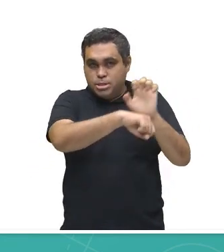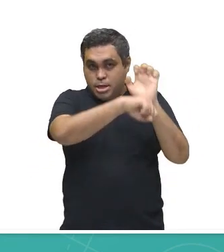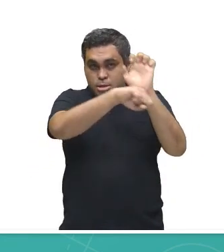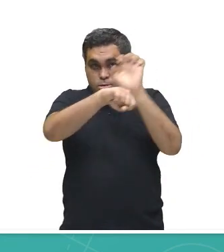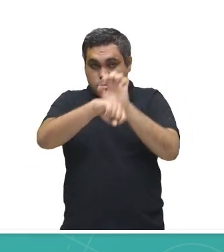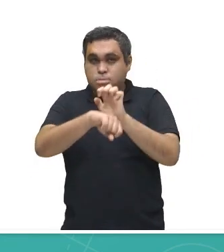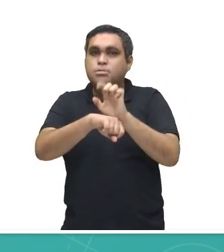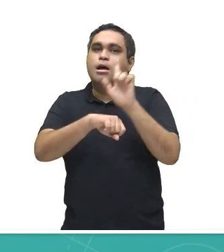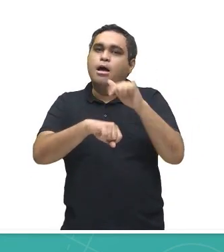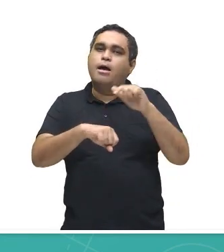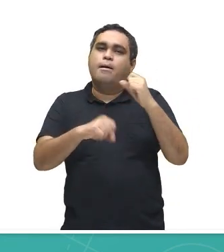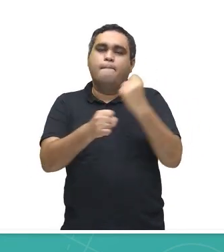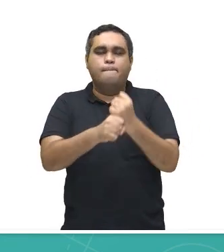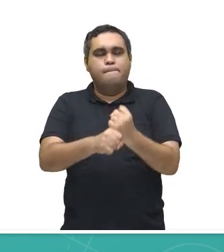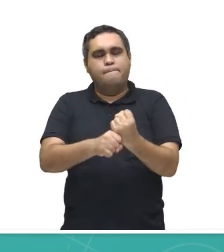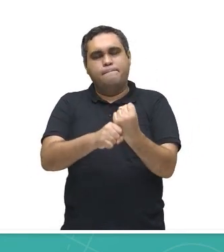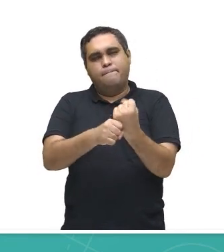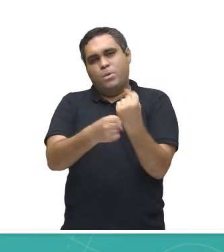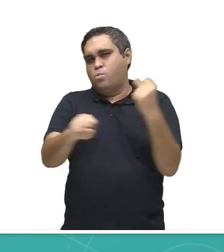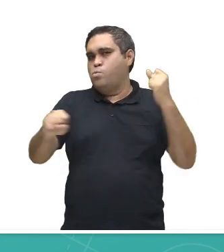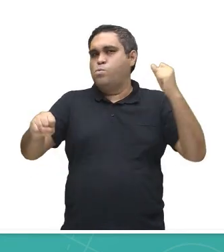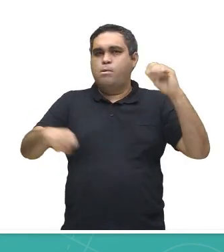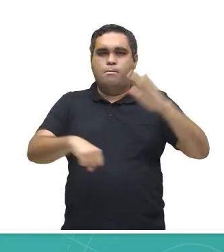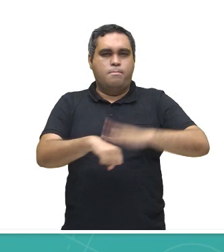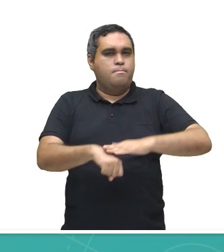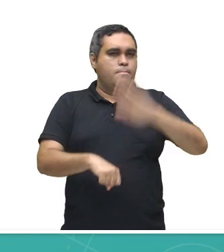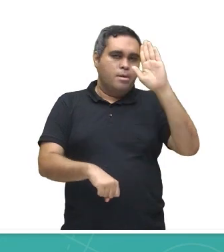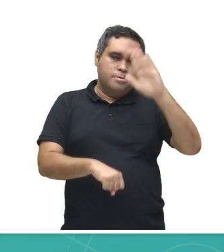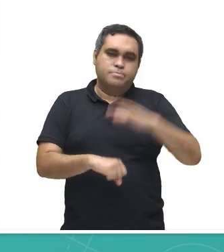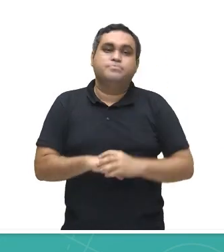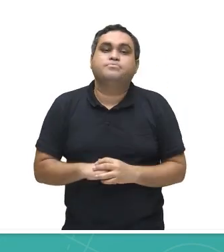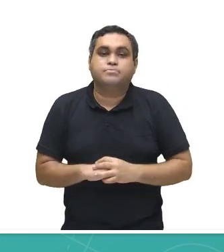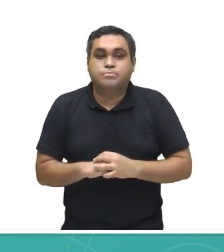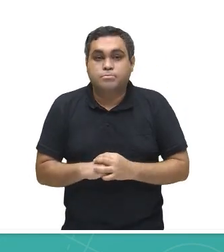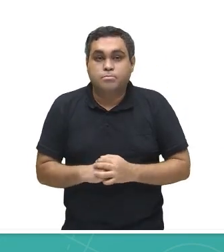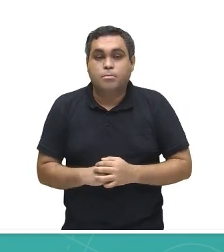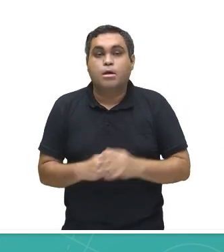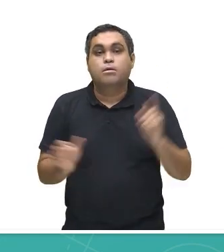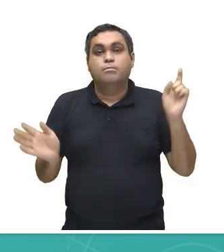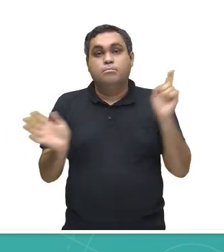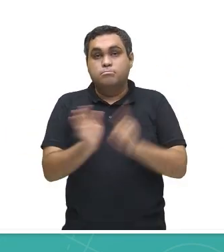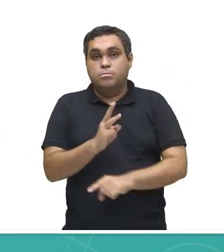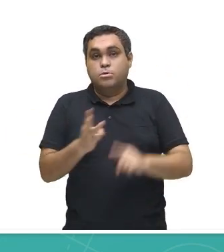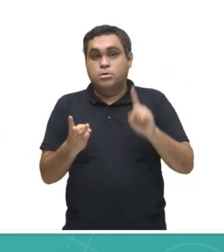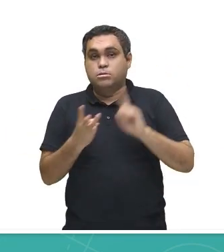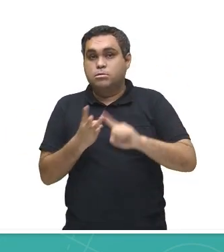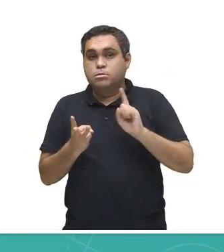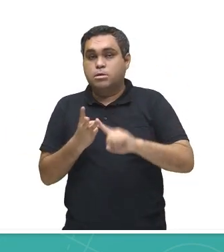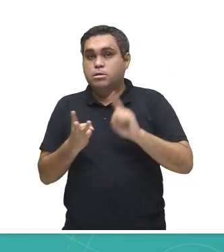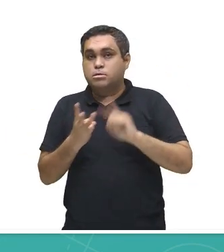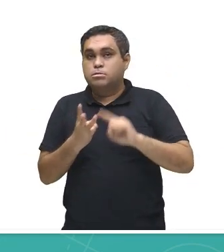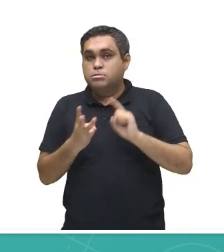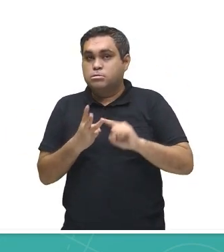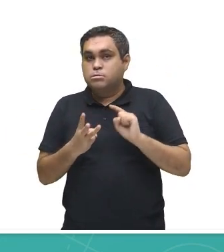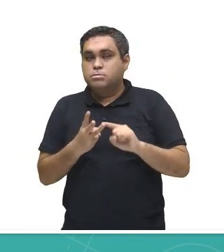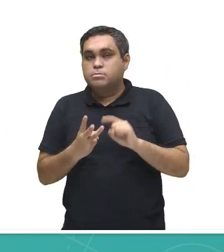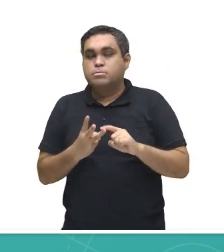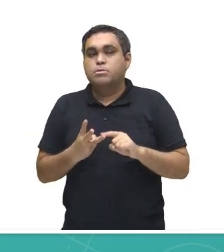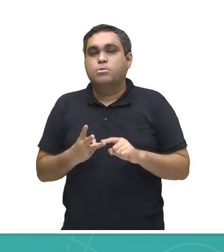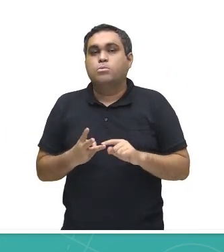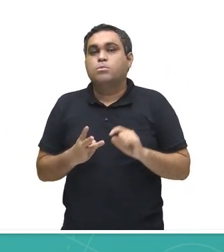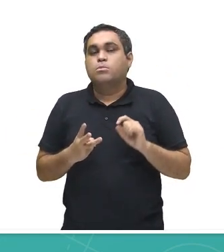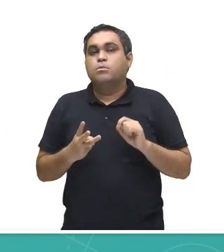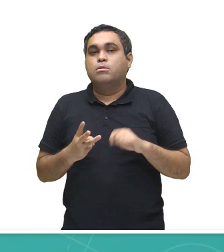a maior em extensão territorial. E na questão de número 2, questão de número